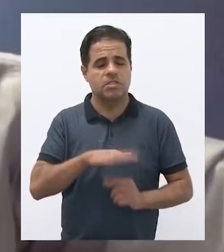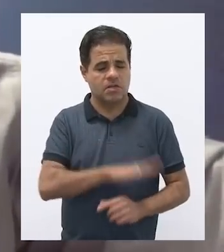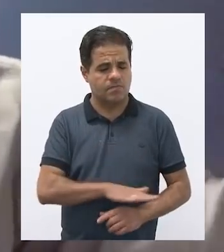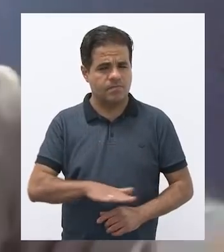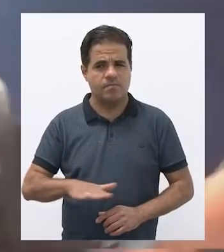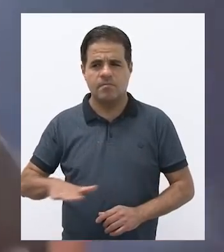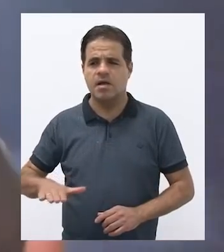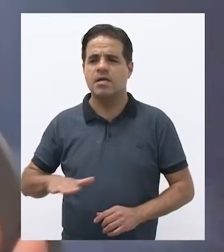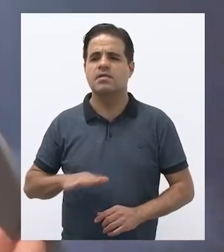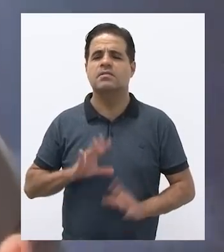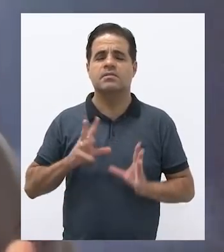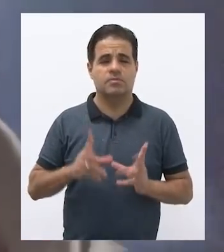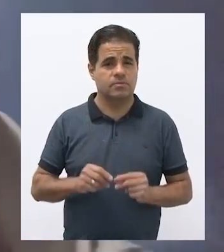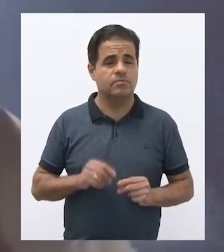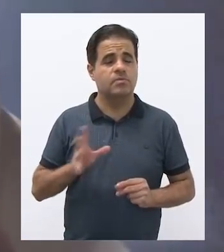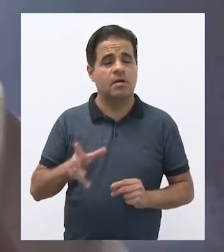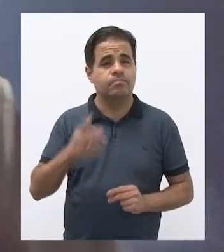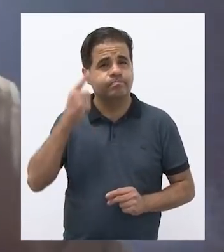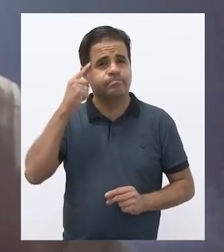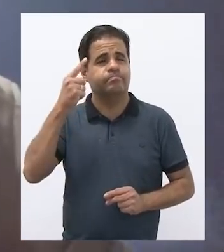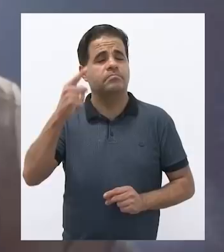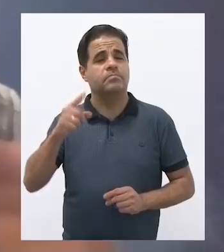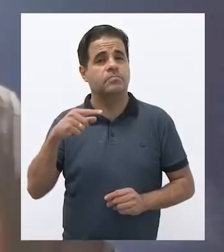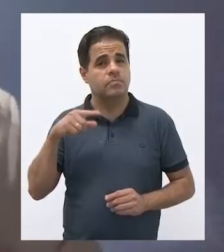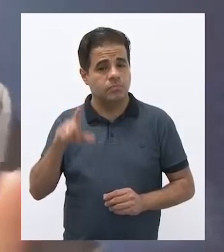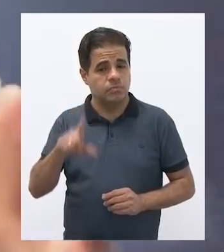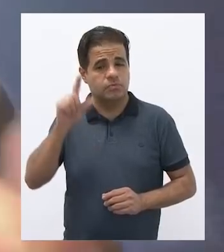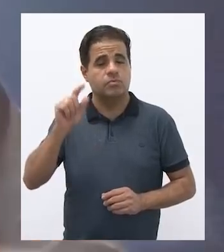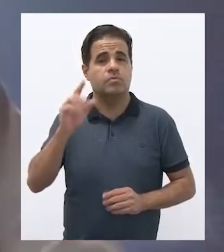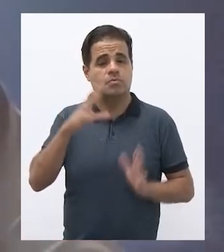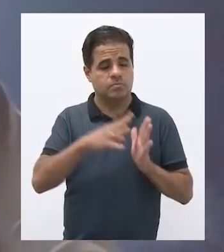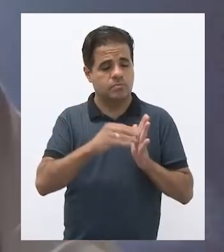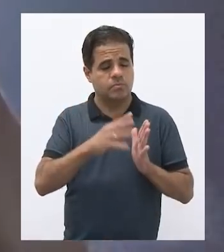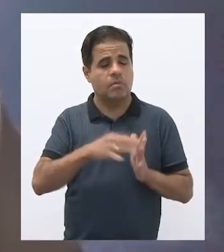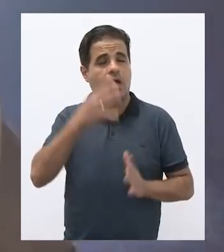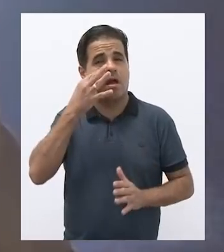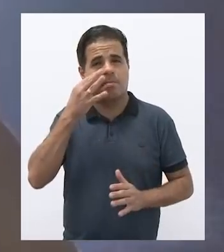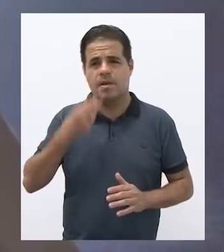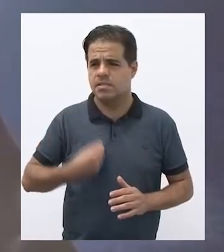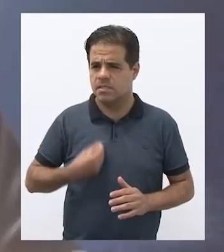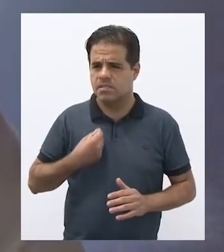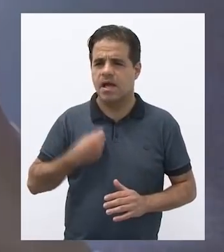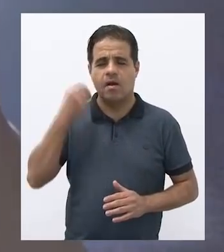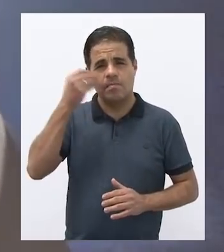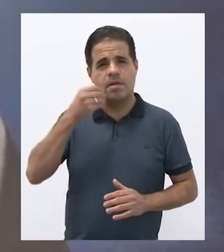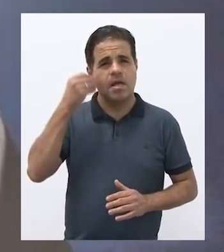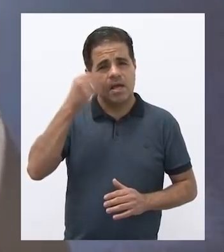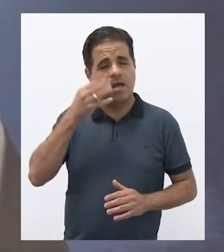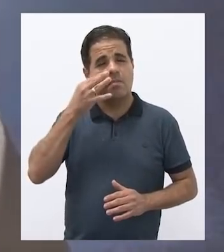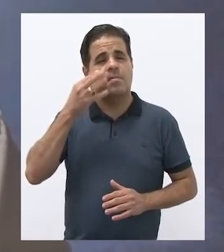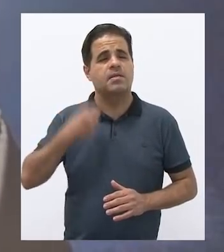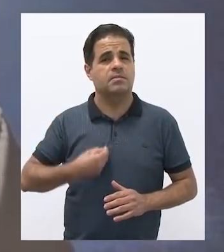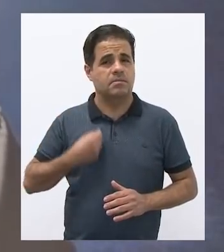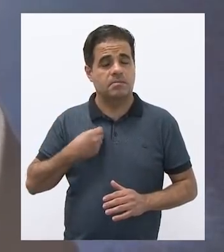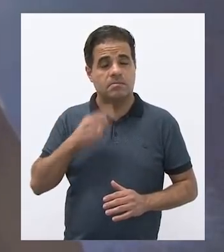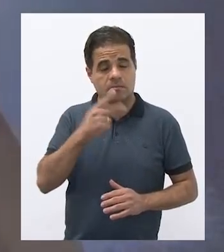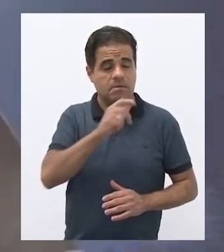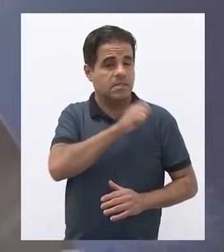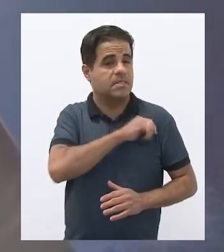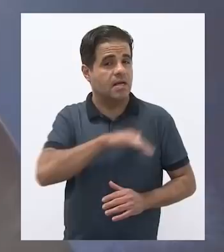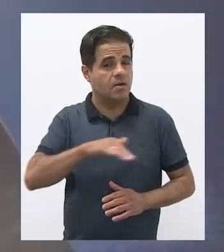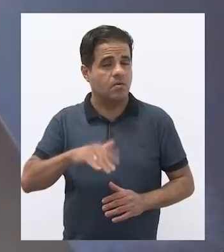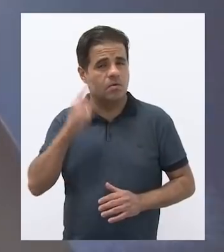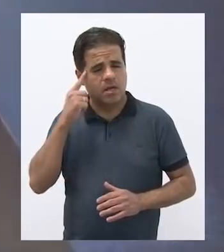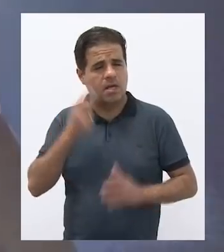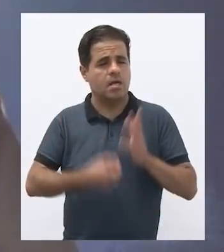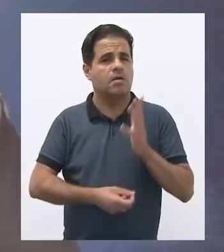infância adotavam e adotam ainda para o modelo presencial, para a experiência presencial com esses alunos, e